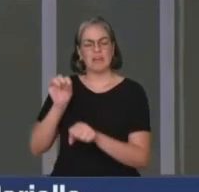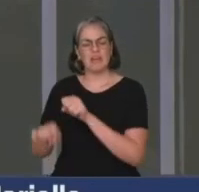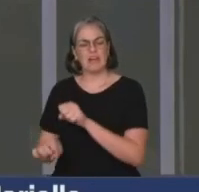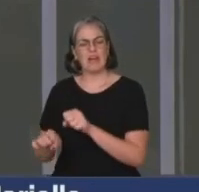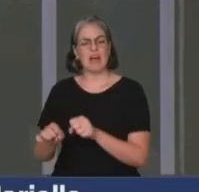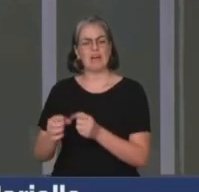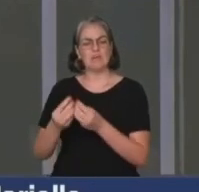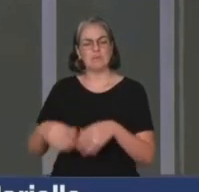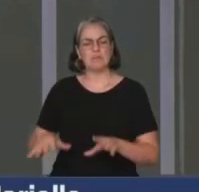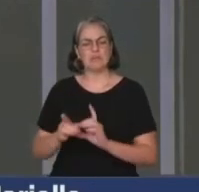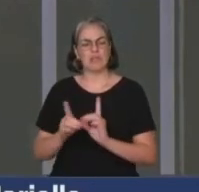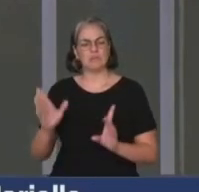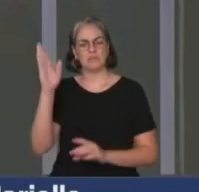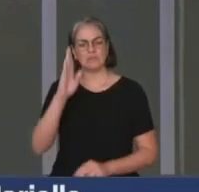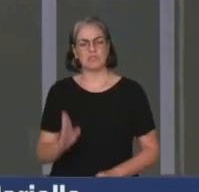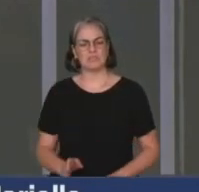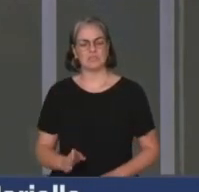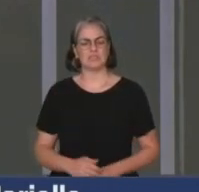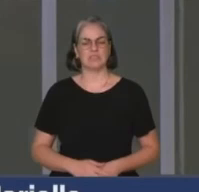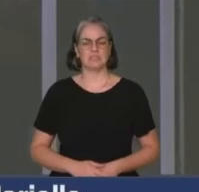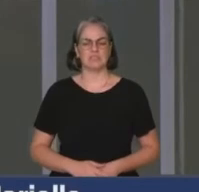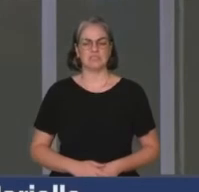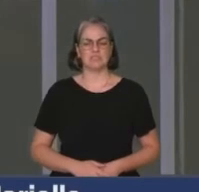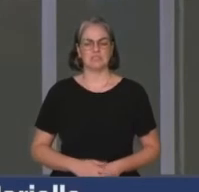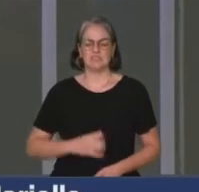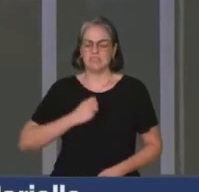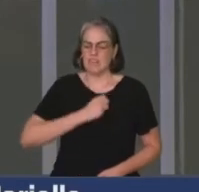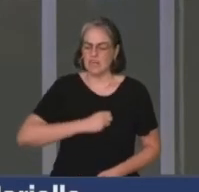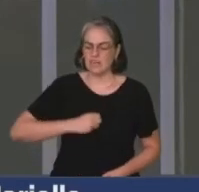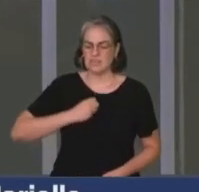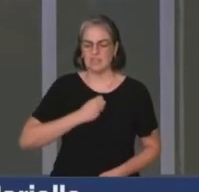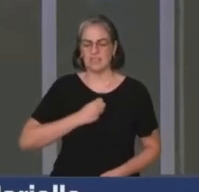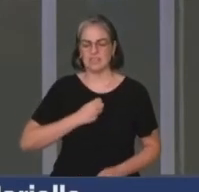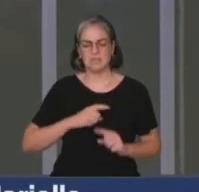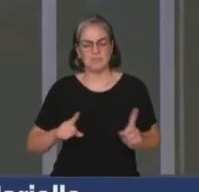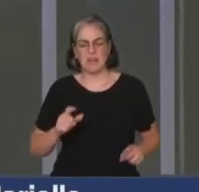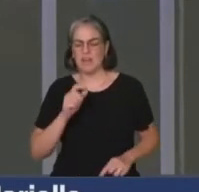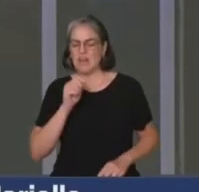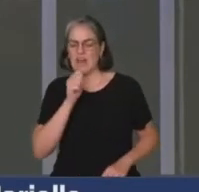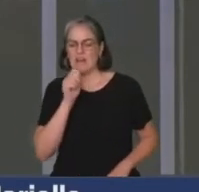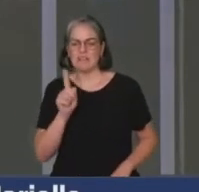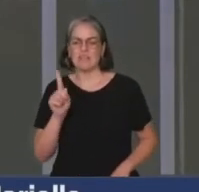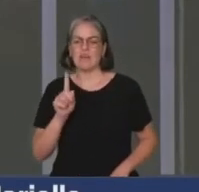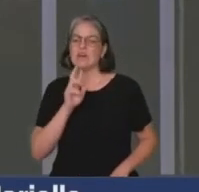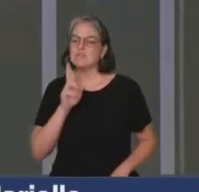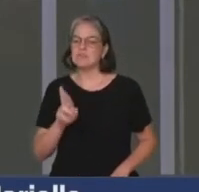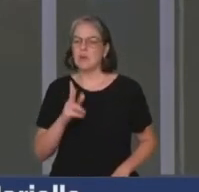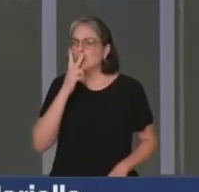país. No tempo da saudade, o fato de ainda não termos resposta faz com que tudo pareça que foi